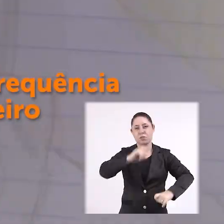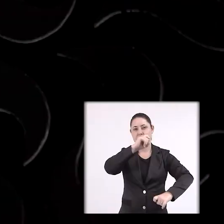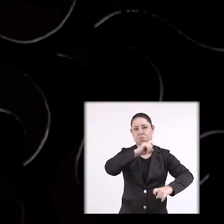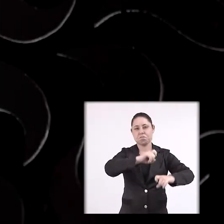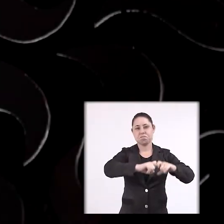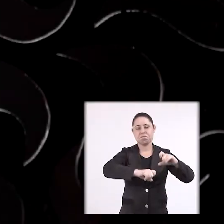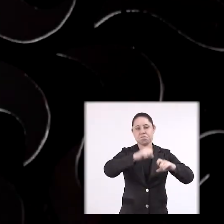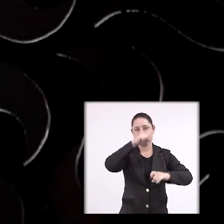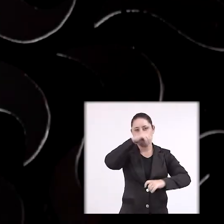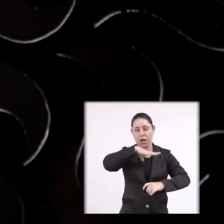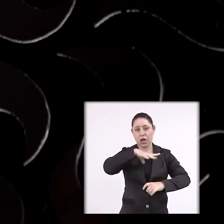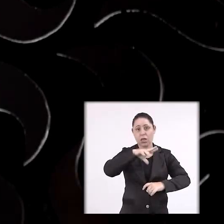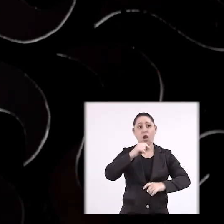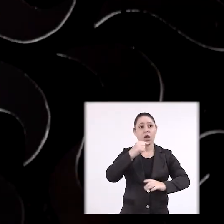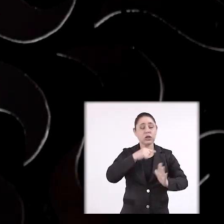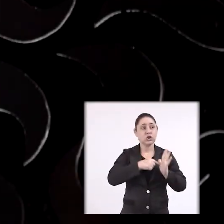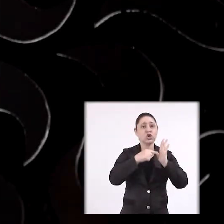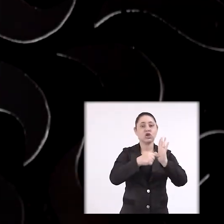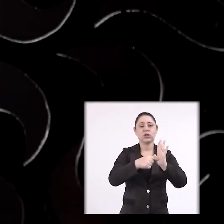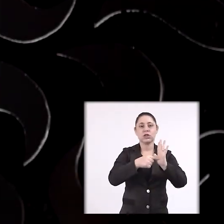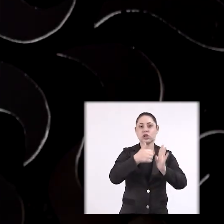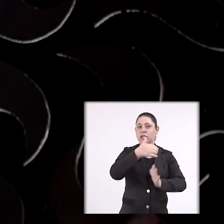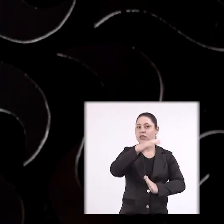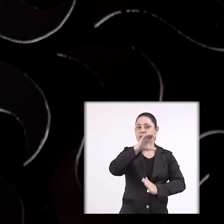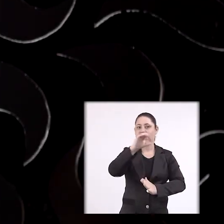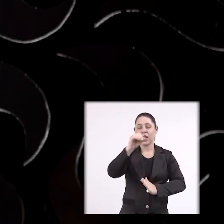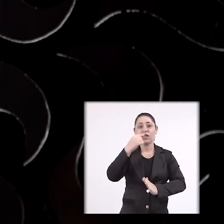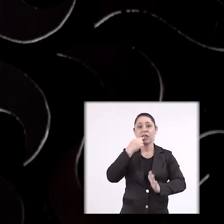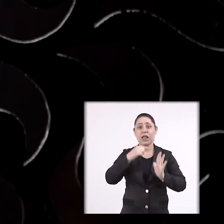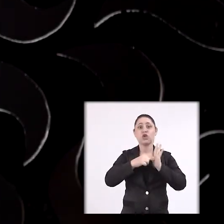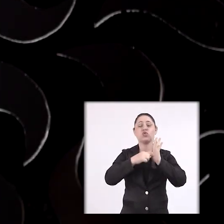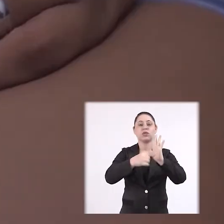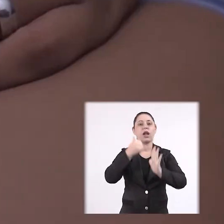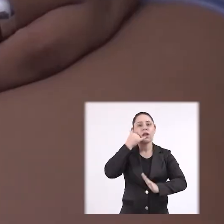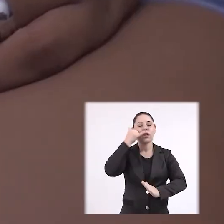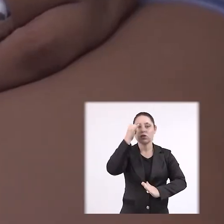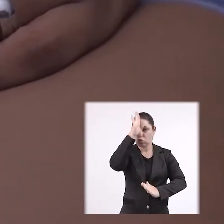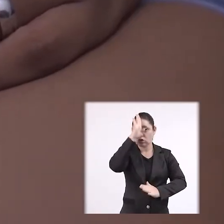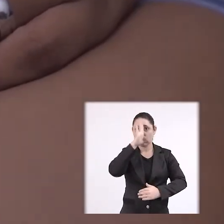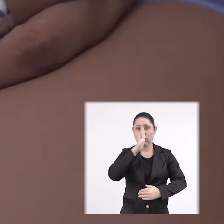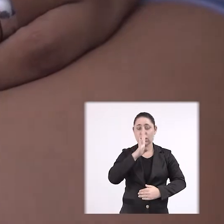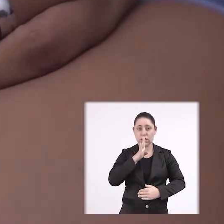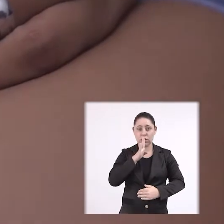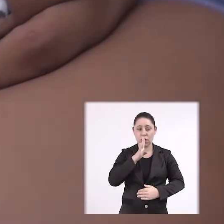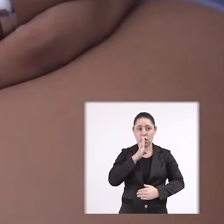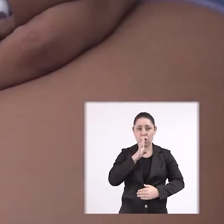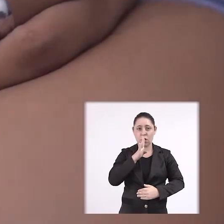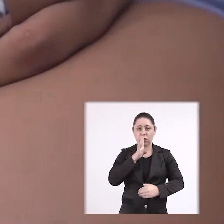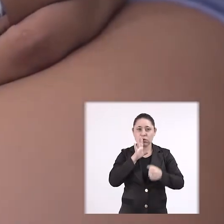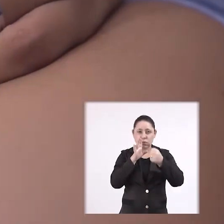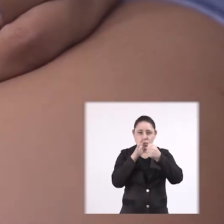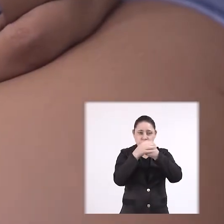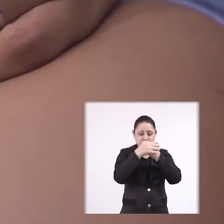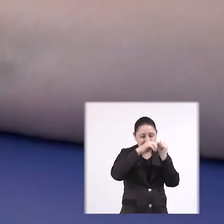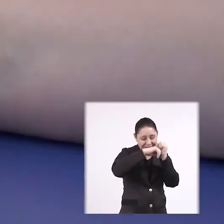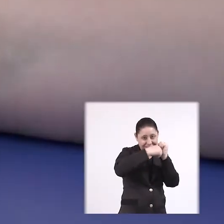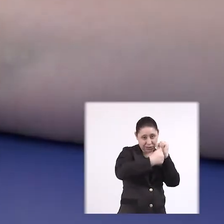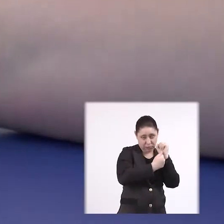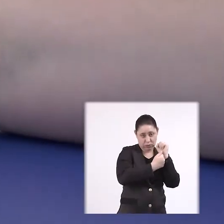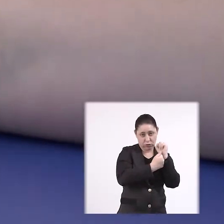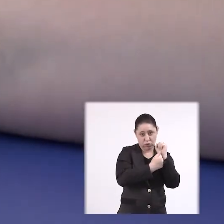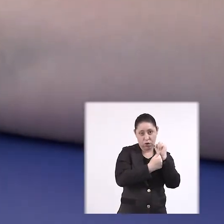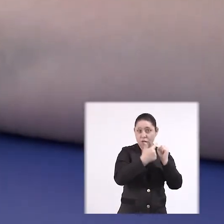abuso. Não se omita, disque 100 e denuncie. A ligação é gratuita, anônima